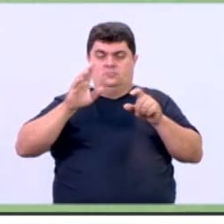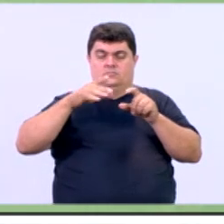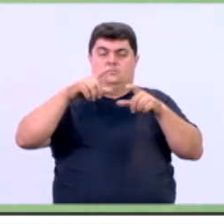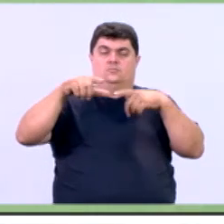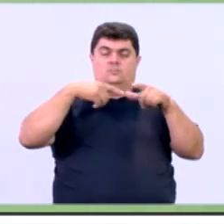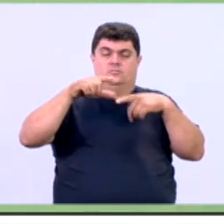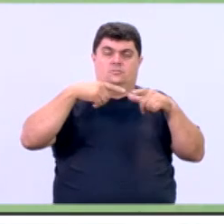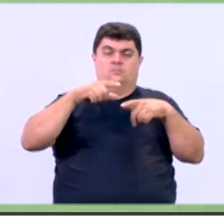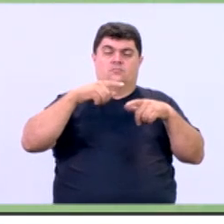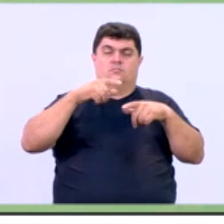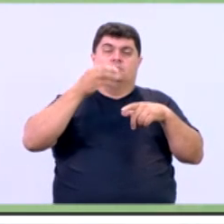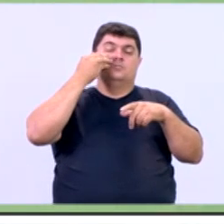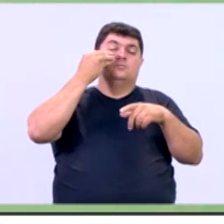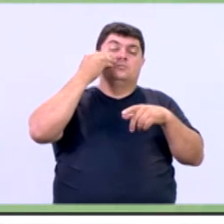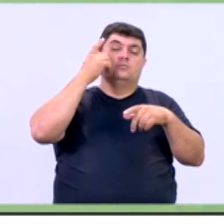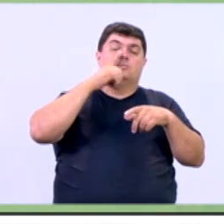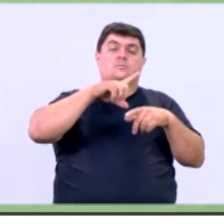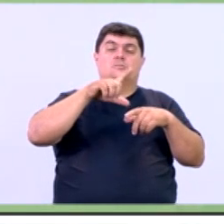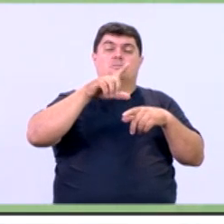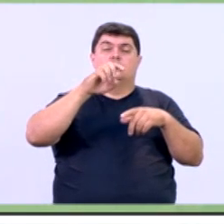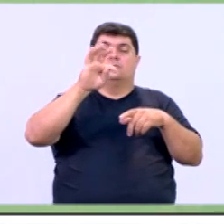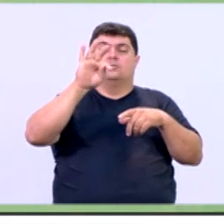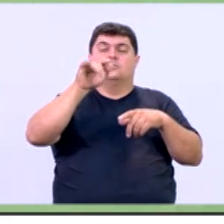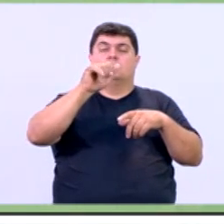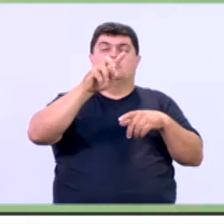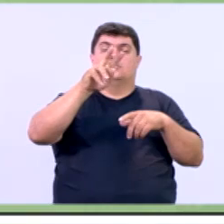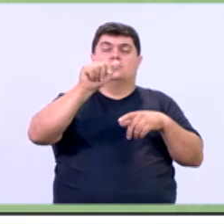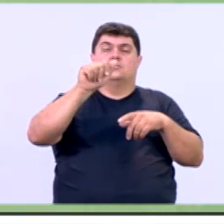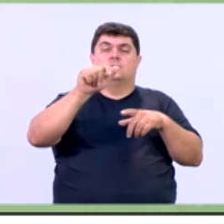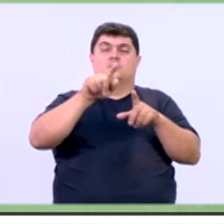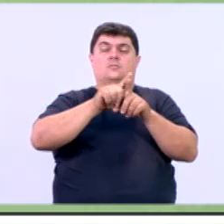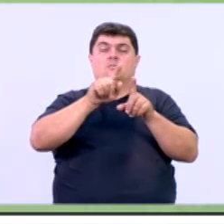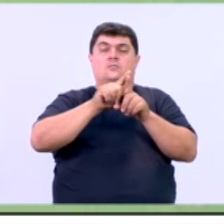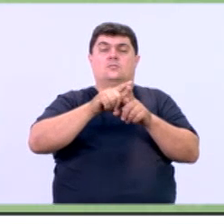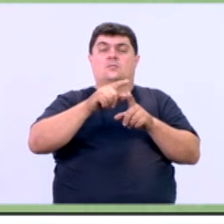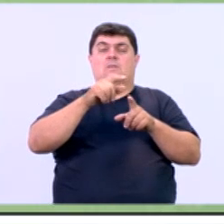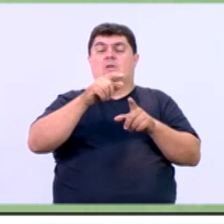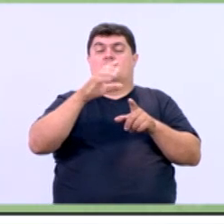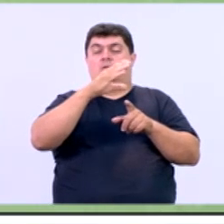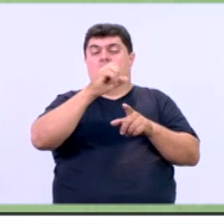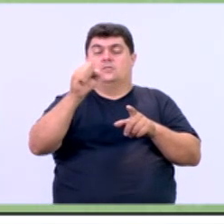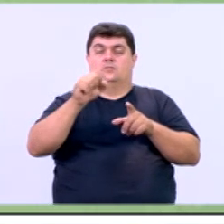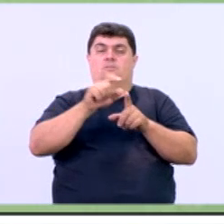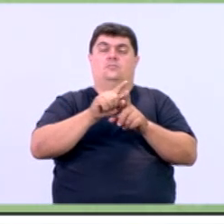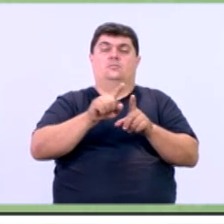trabalhando com o quê? Com JavaScript e CSS,